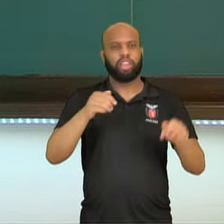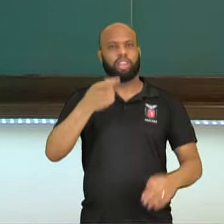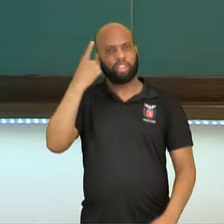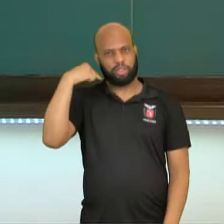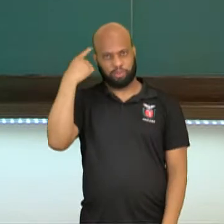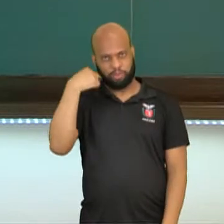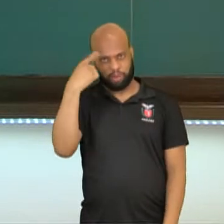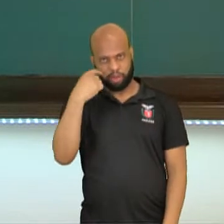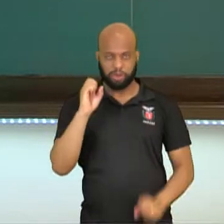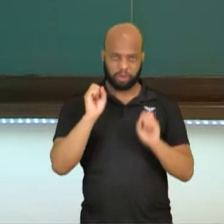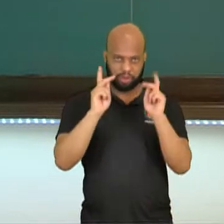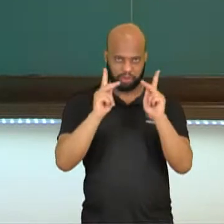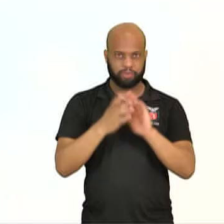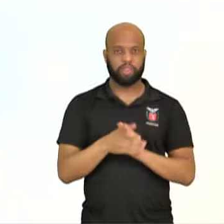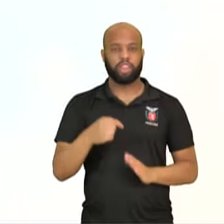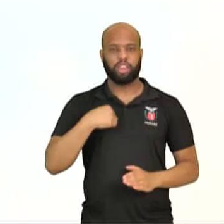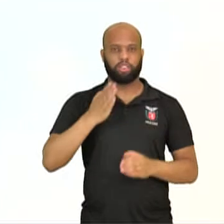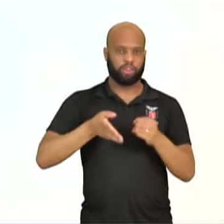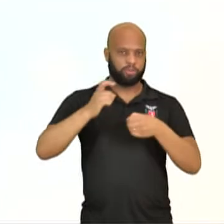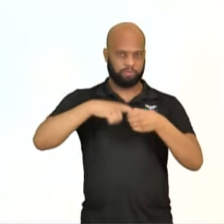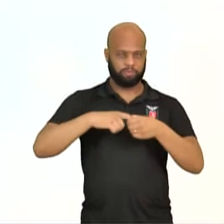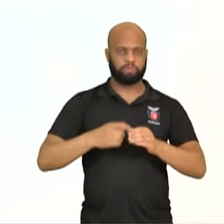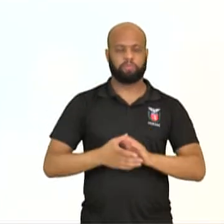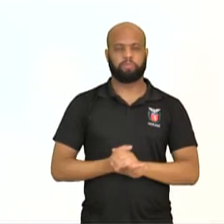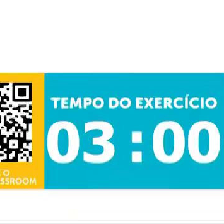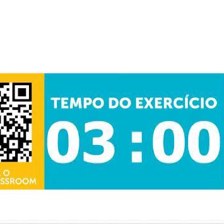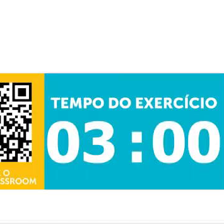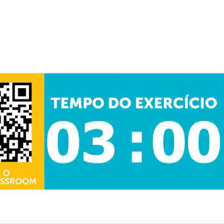espanhola. Beleza? Vamos lá.